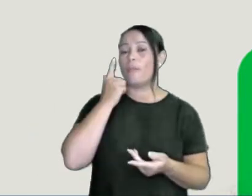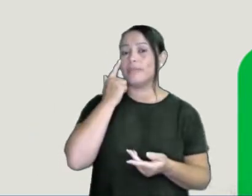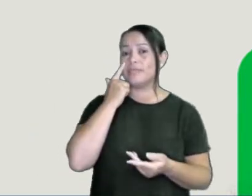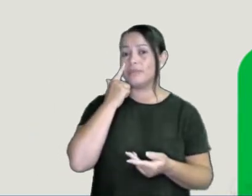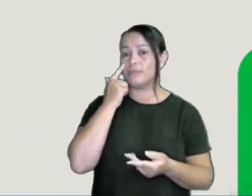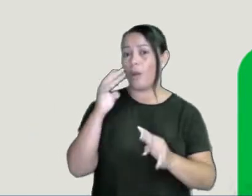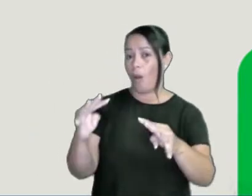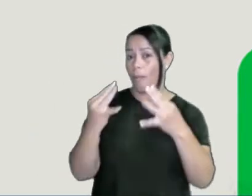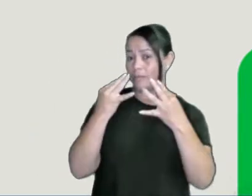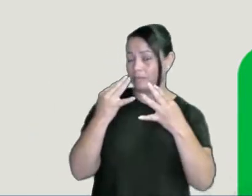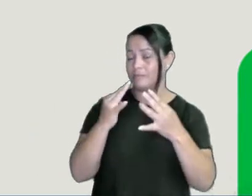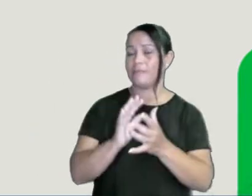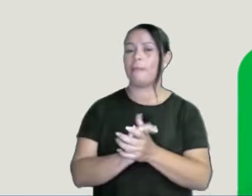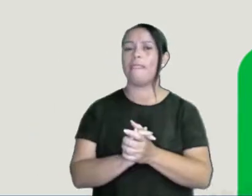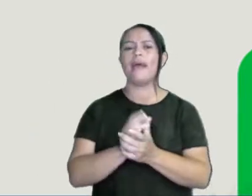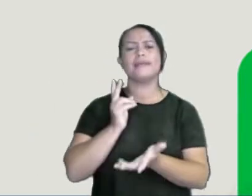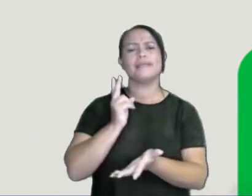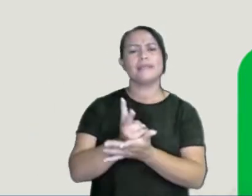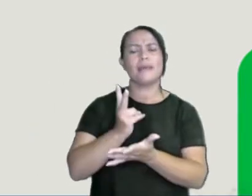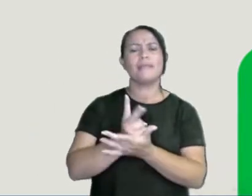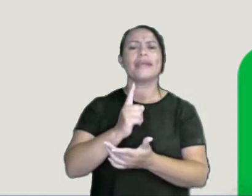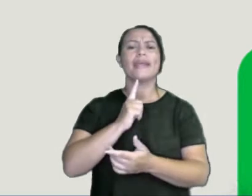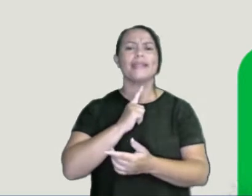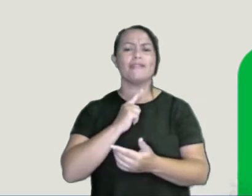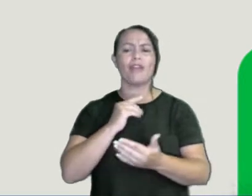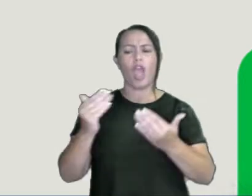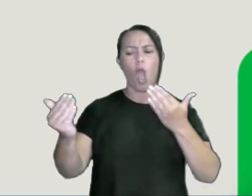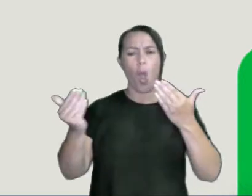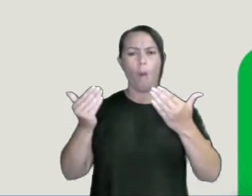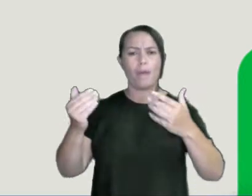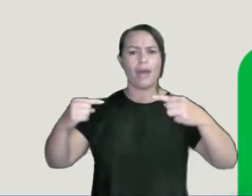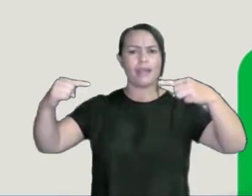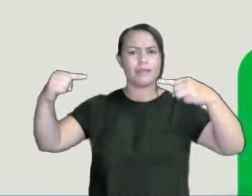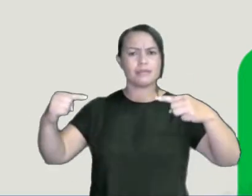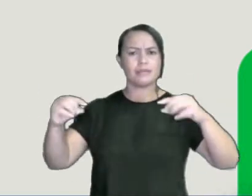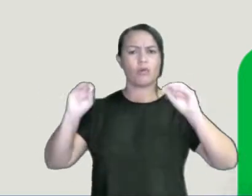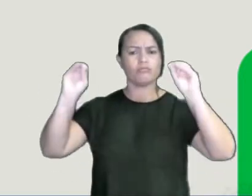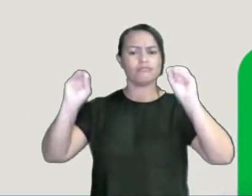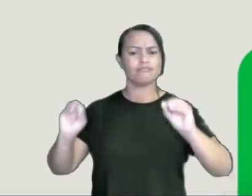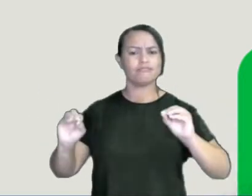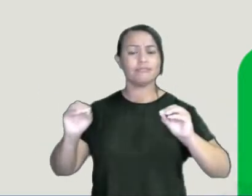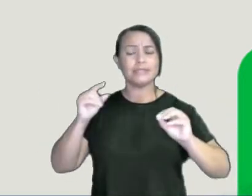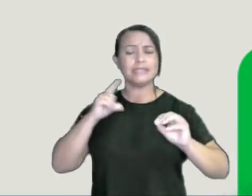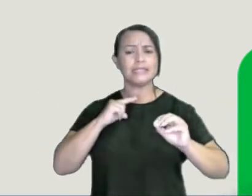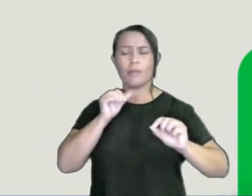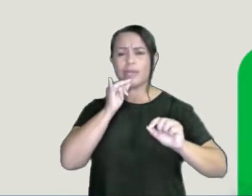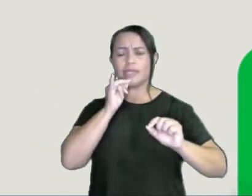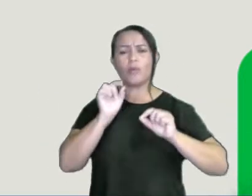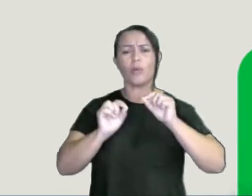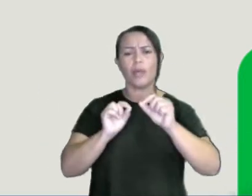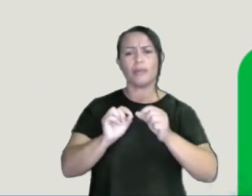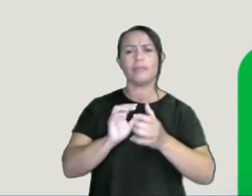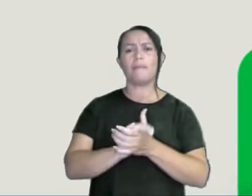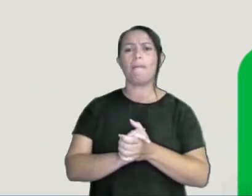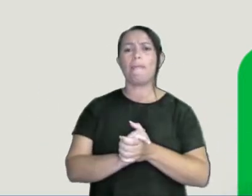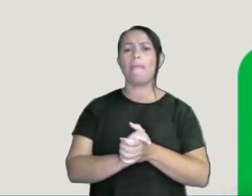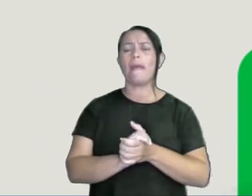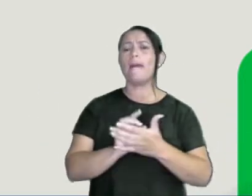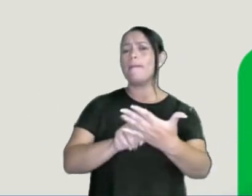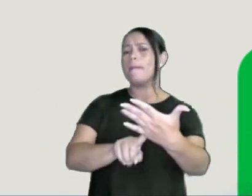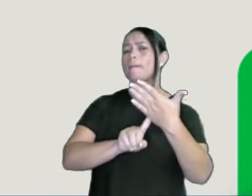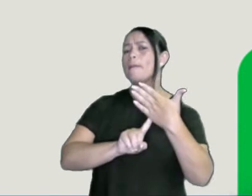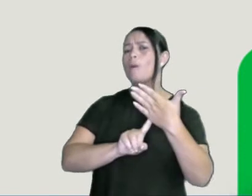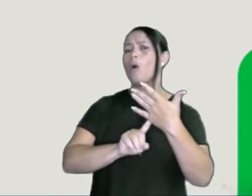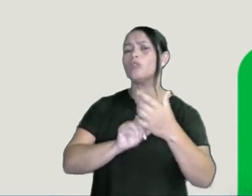preste bastante atenção no seguinte. Toda vez que for comparação de fração, você vai me dizer, tem lá no enunciado o seguinte, me